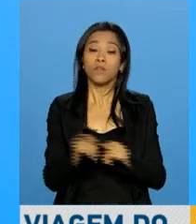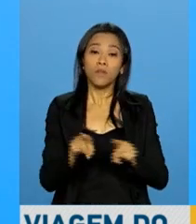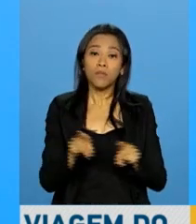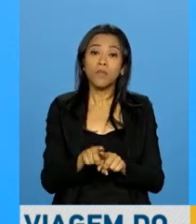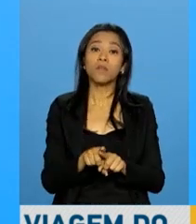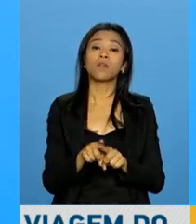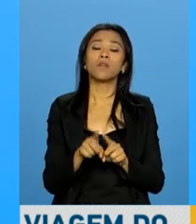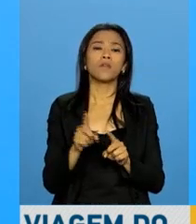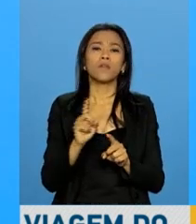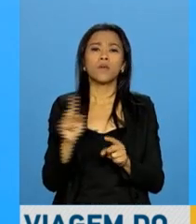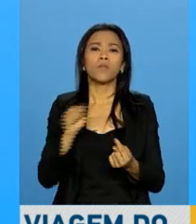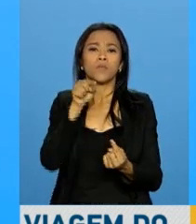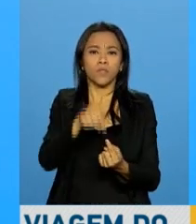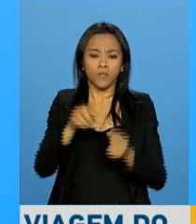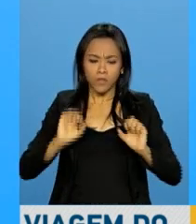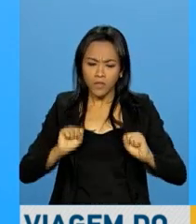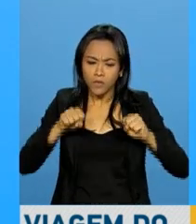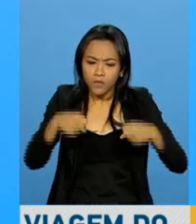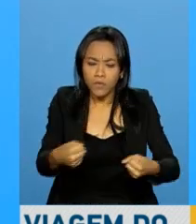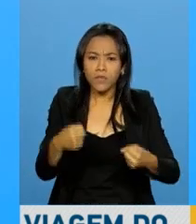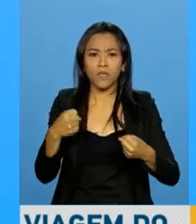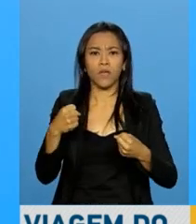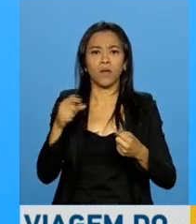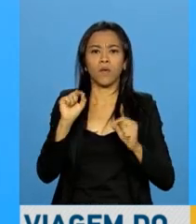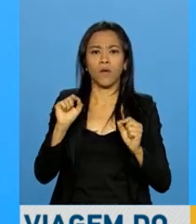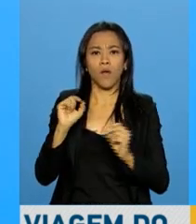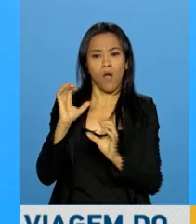mais amplo de equilíbrio fiscal.